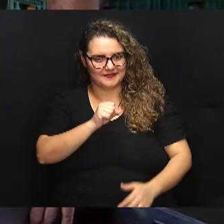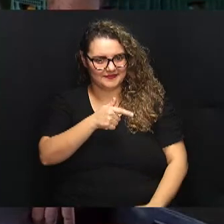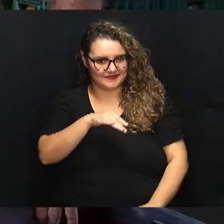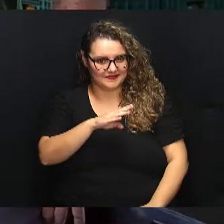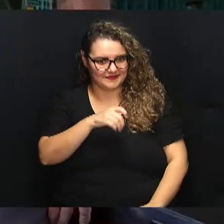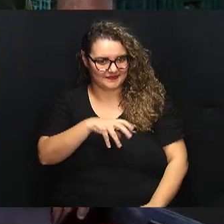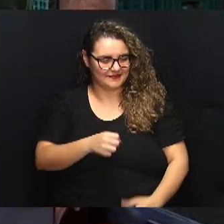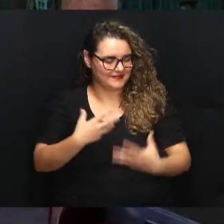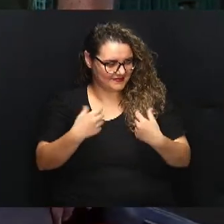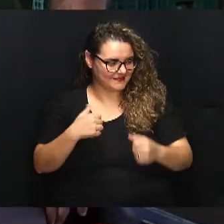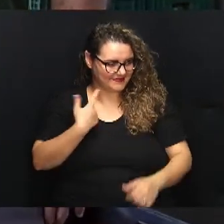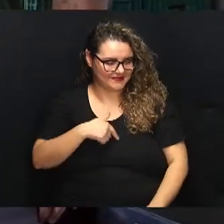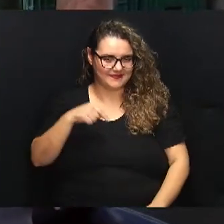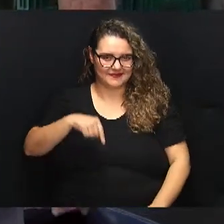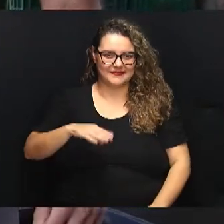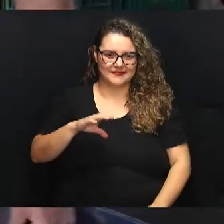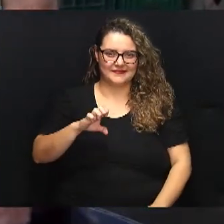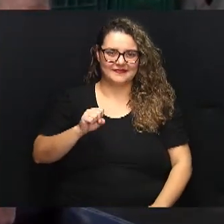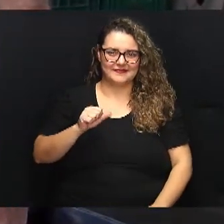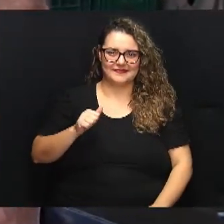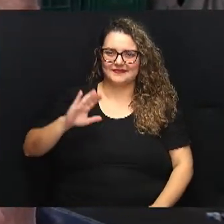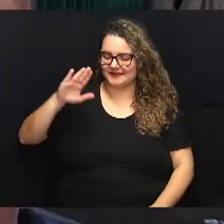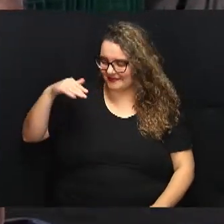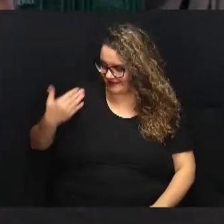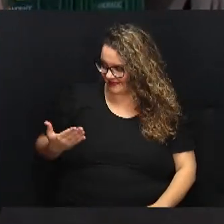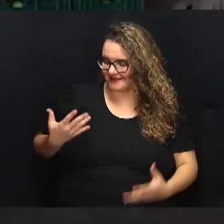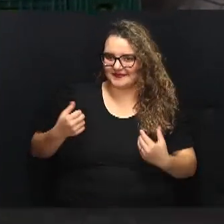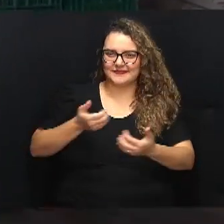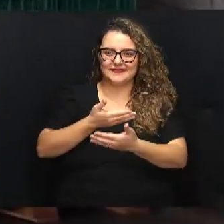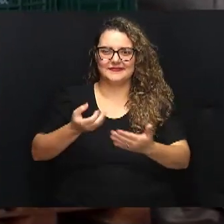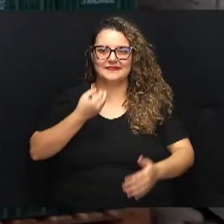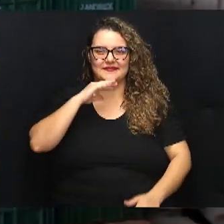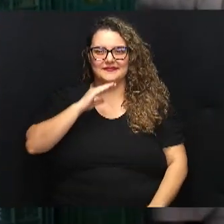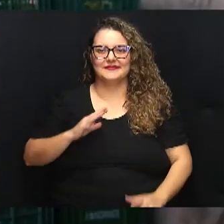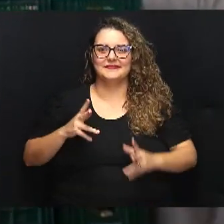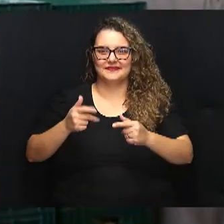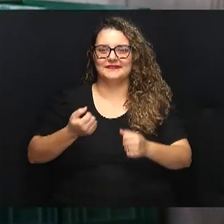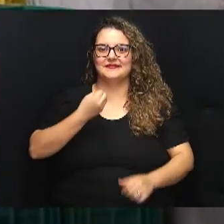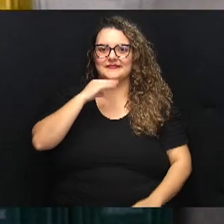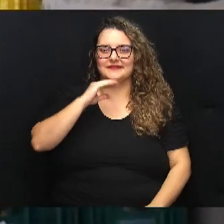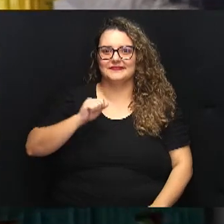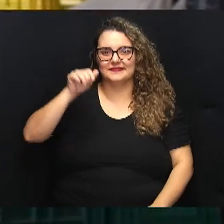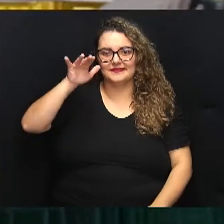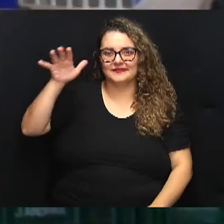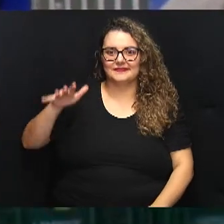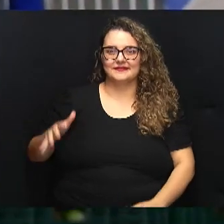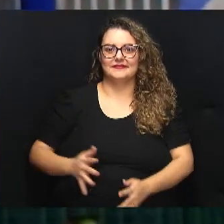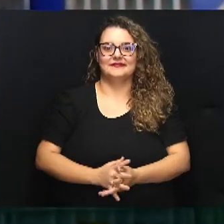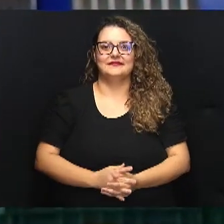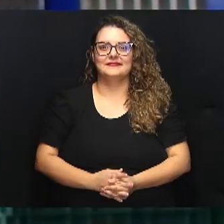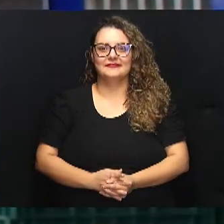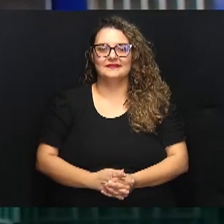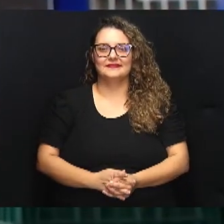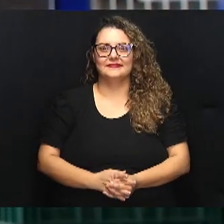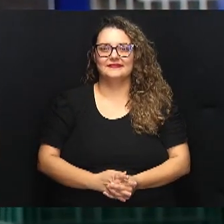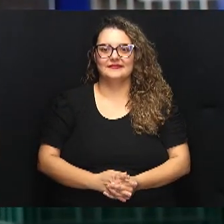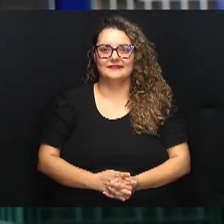por receber a gente aqui na Ceasa. É uma honra receber vocês aqui. Boa tarde a todos, boa tarde, Alexandre.